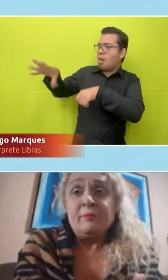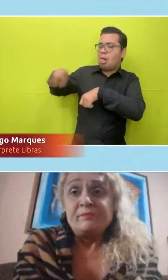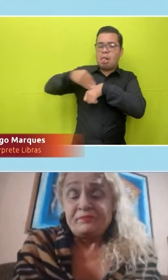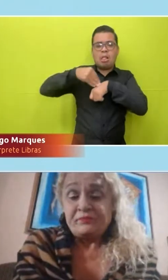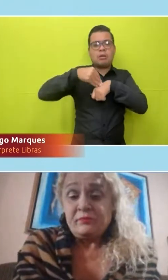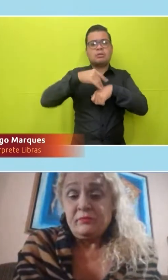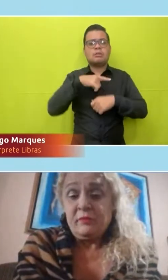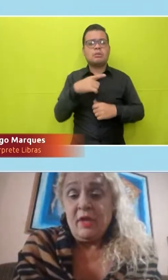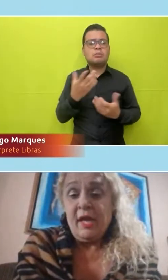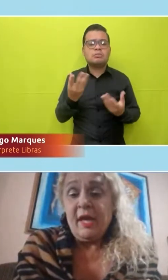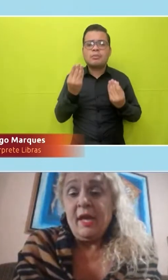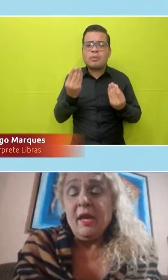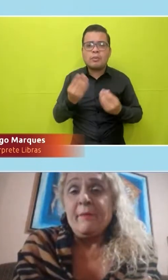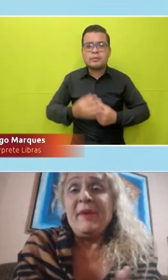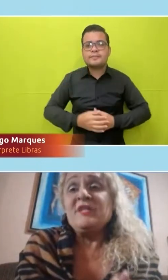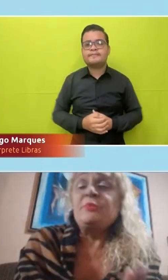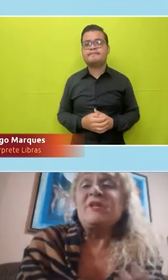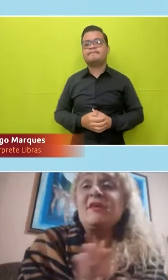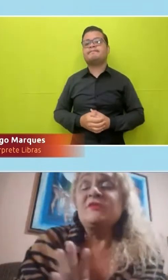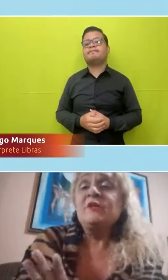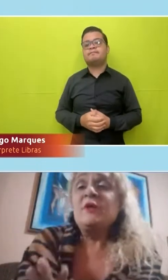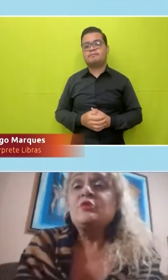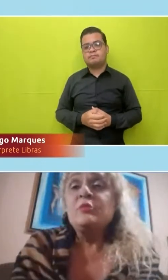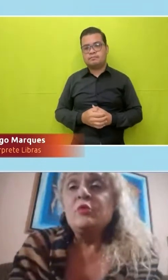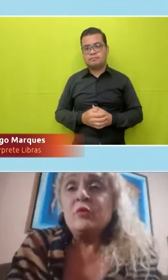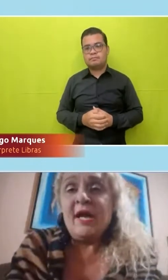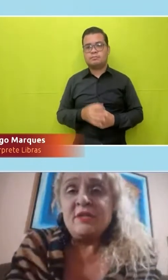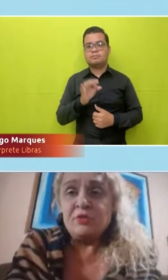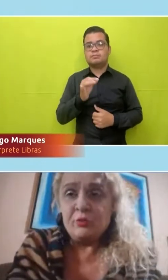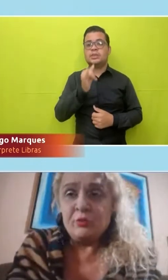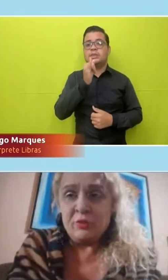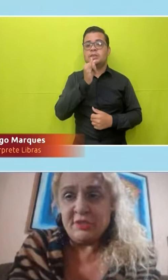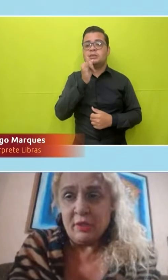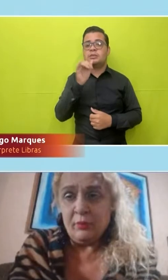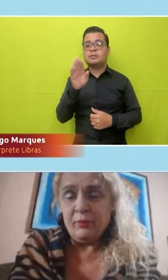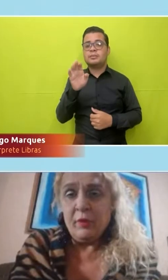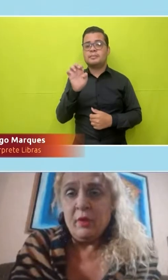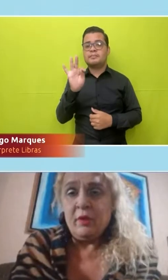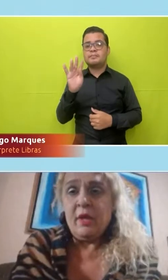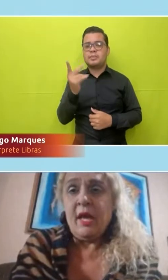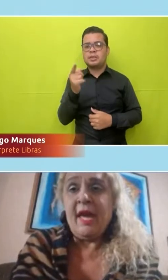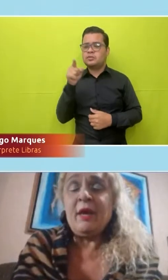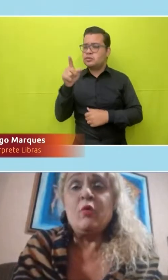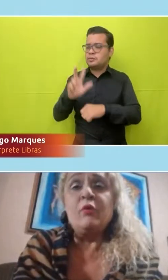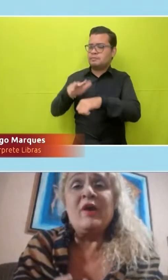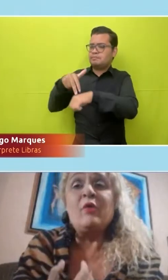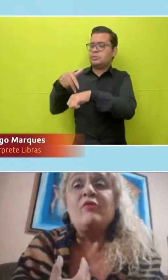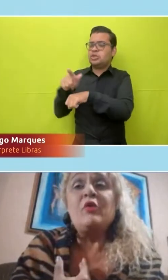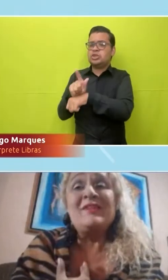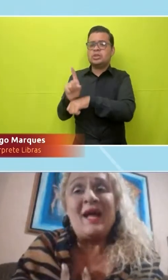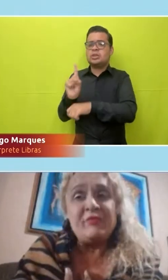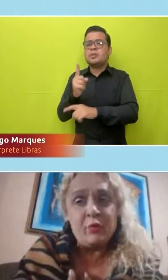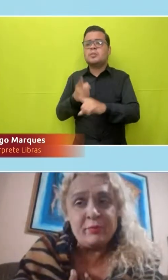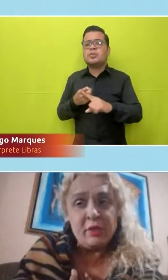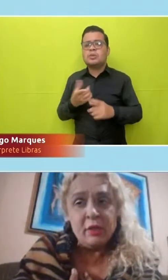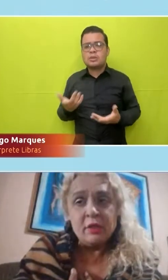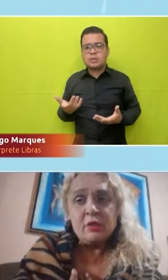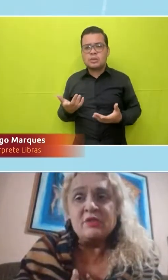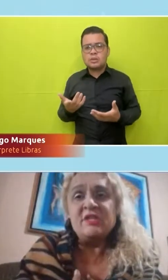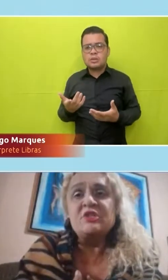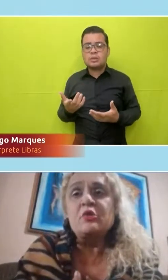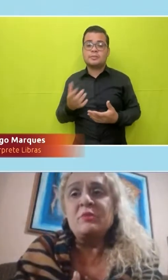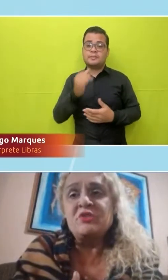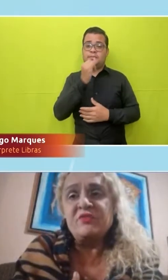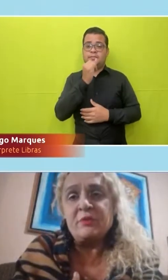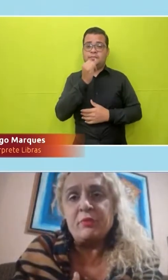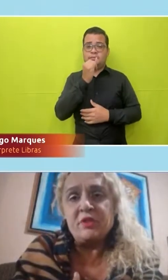exemplo, Beth, por que você não assume um lugar numa gestão? É confortável a mim que eu